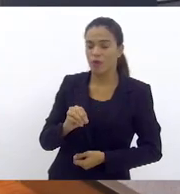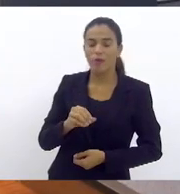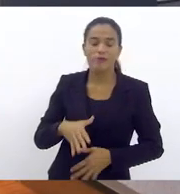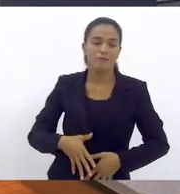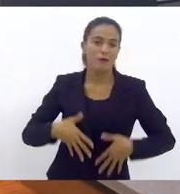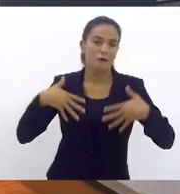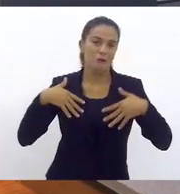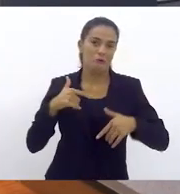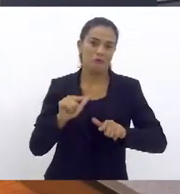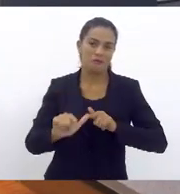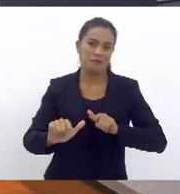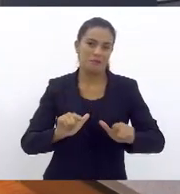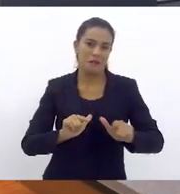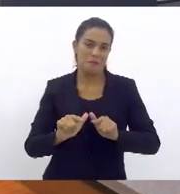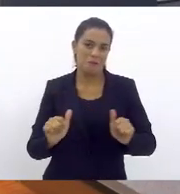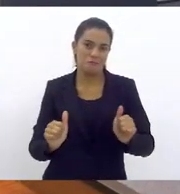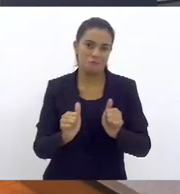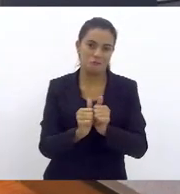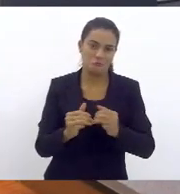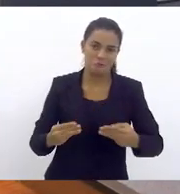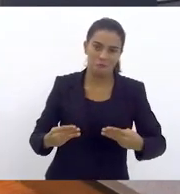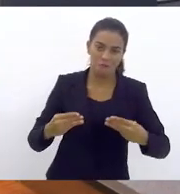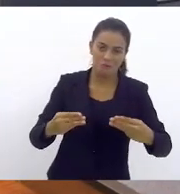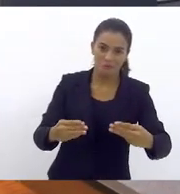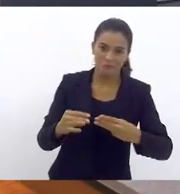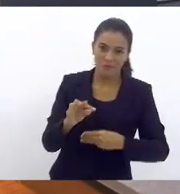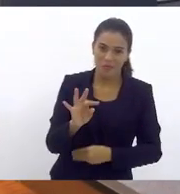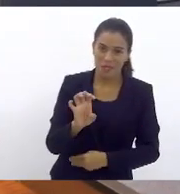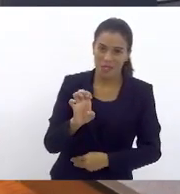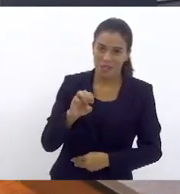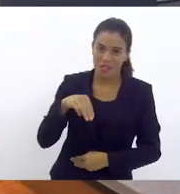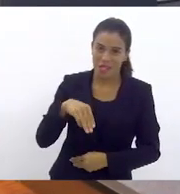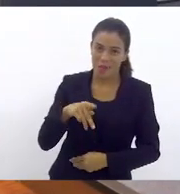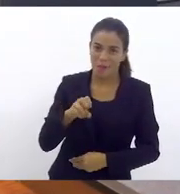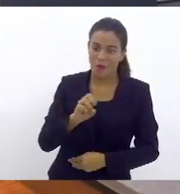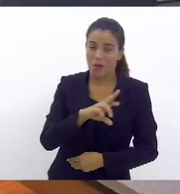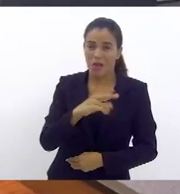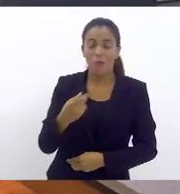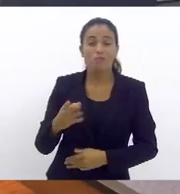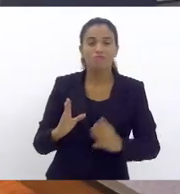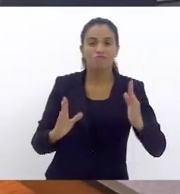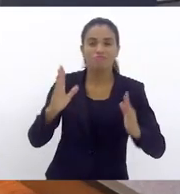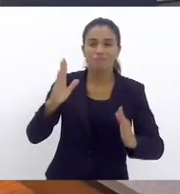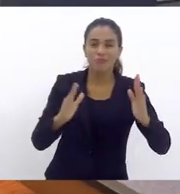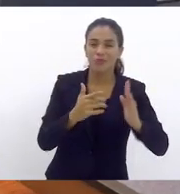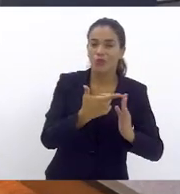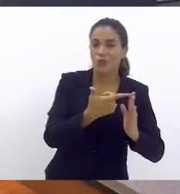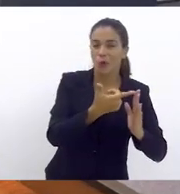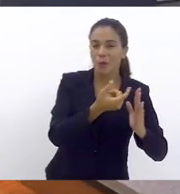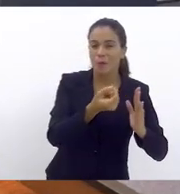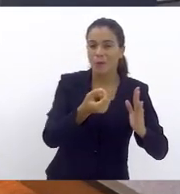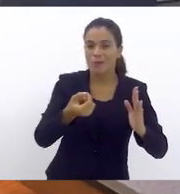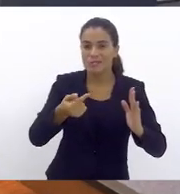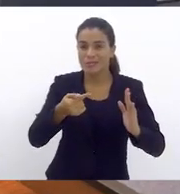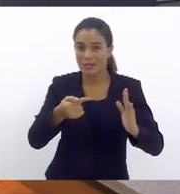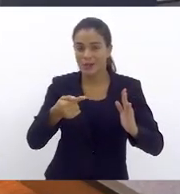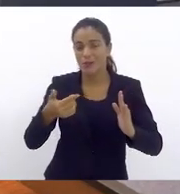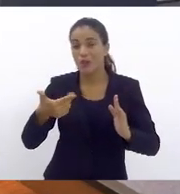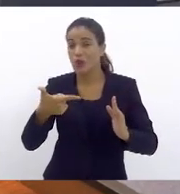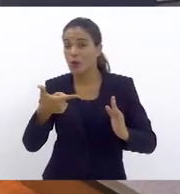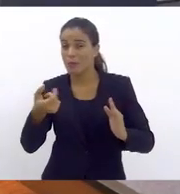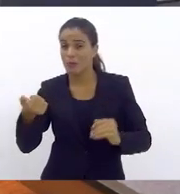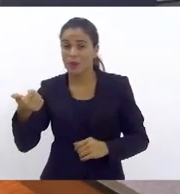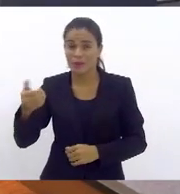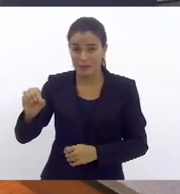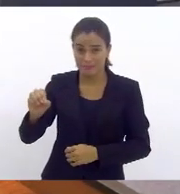de trabalhar com temporão entre 2007 e 2010 como secretário de ciências tecnologias somos